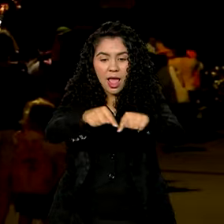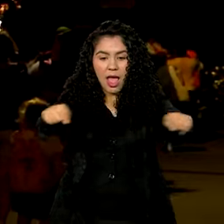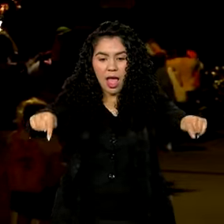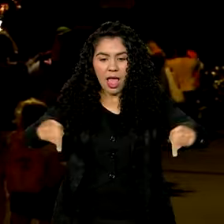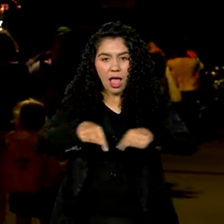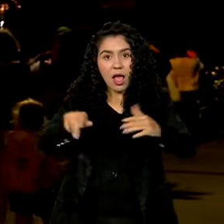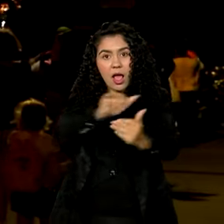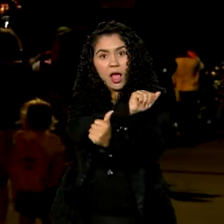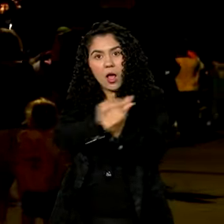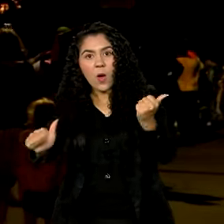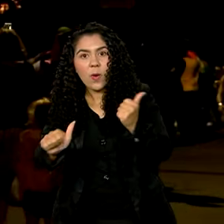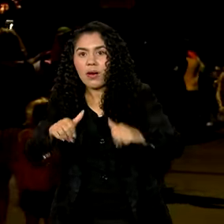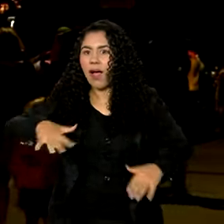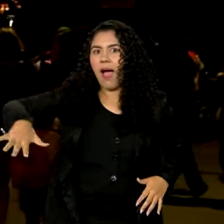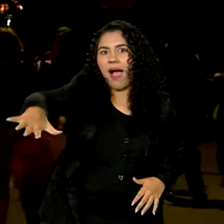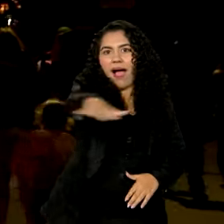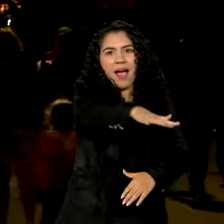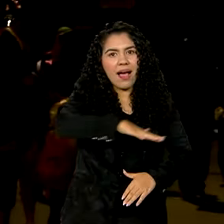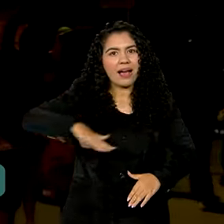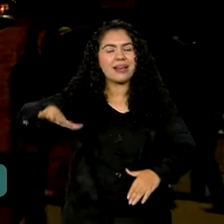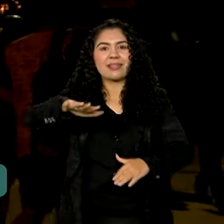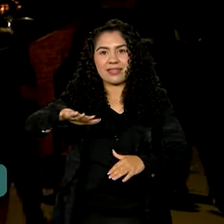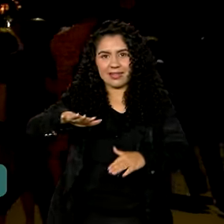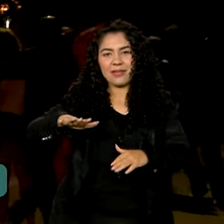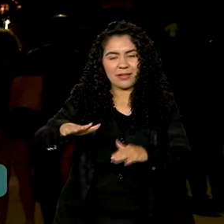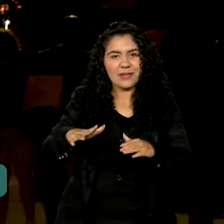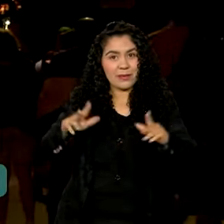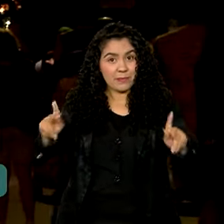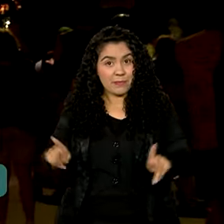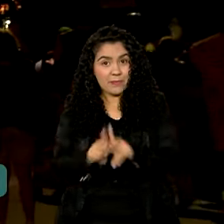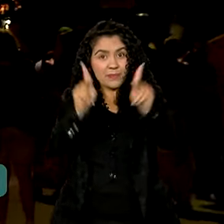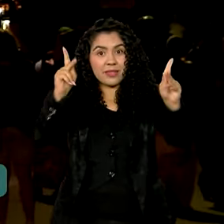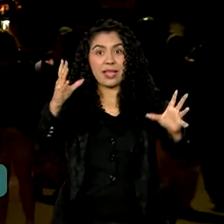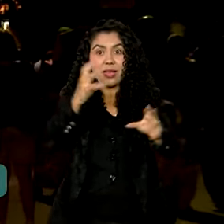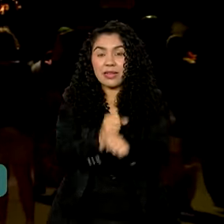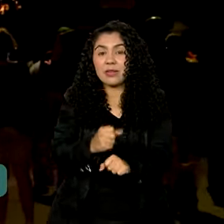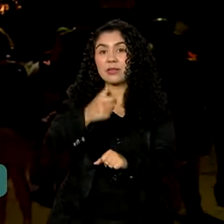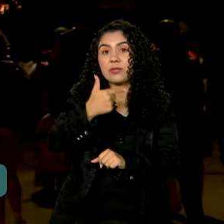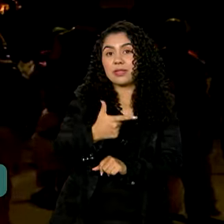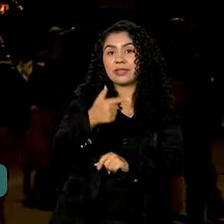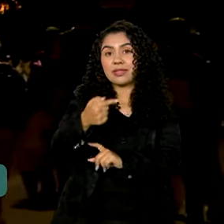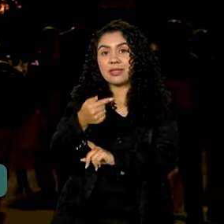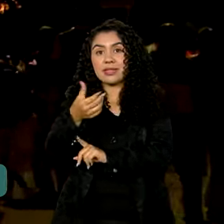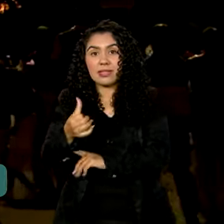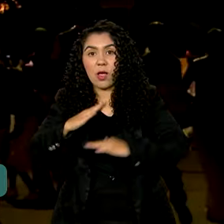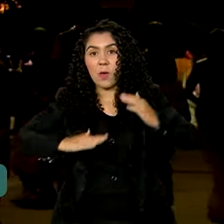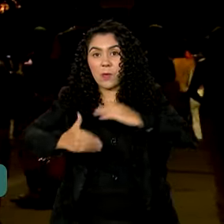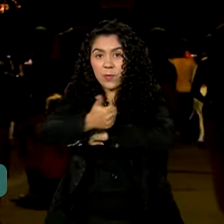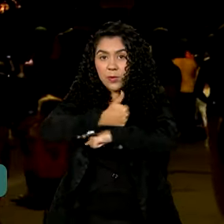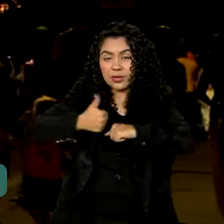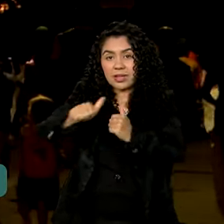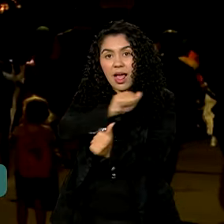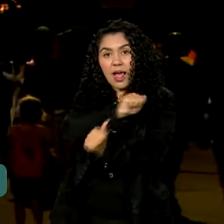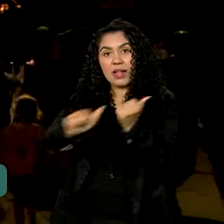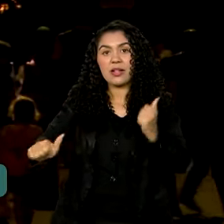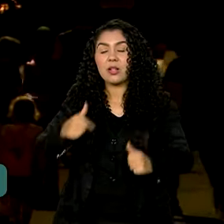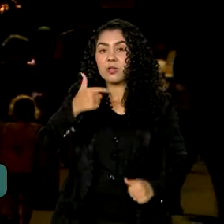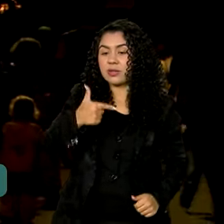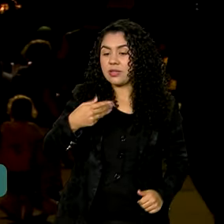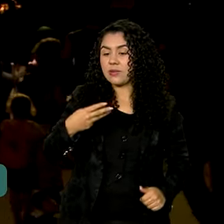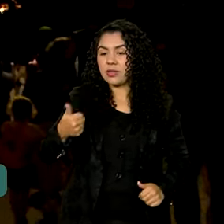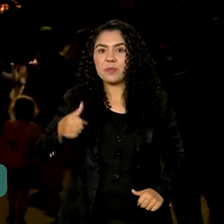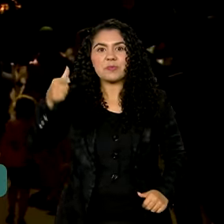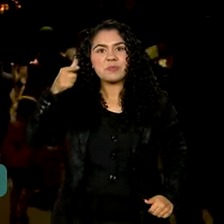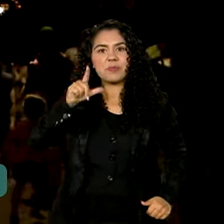de Paris, de todos os 276 atletas que vieram para cá, 241 recebem o